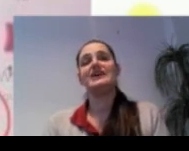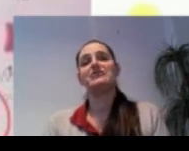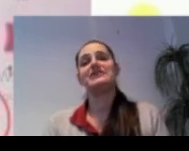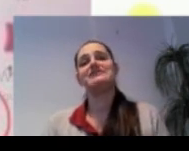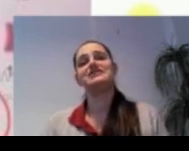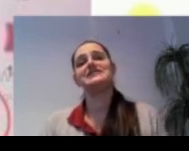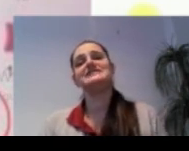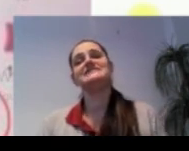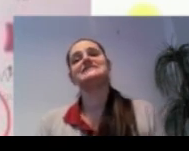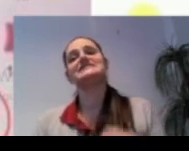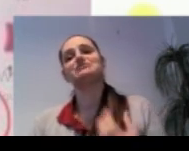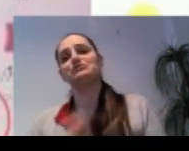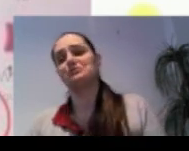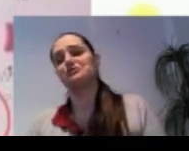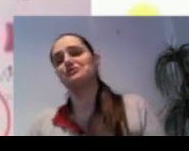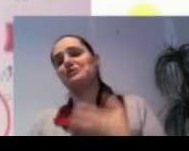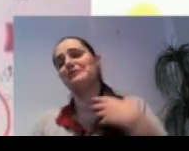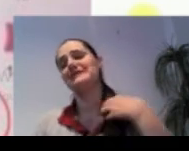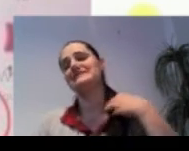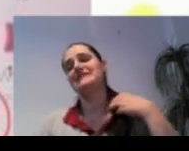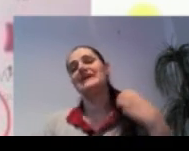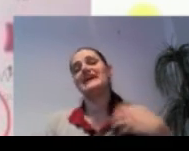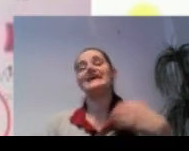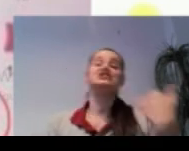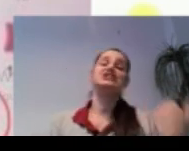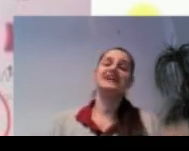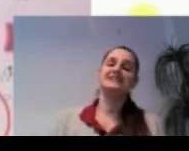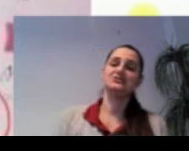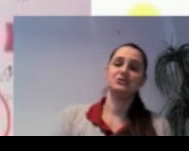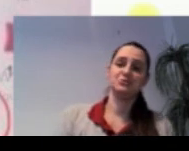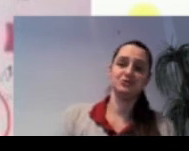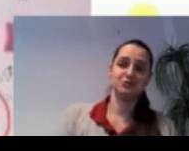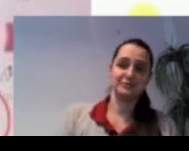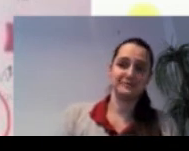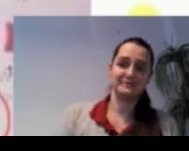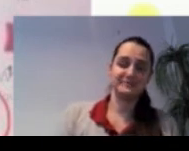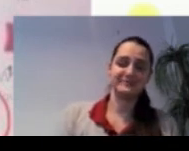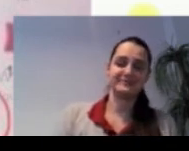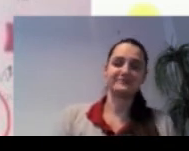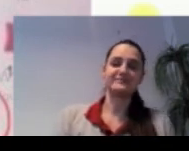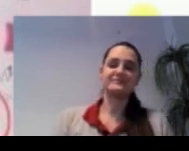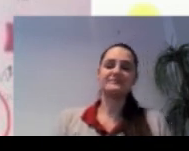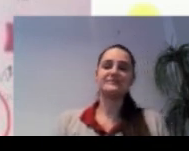aneuploidia, agora em vez da inserção de um cromossomo a mais, a retirada do cromossomo.